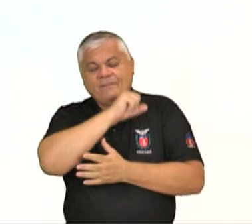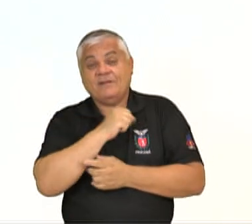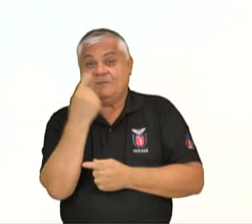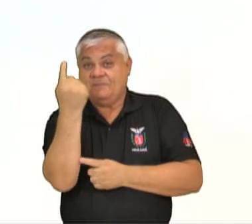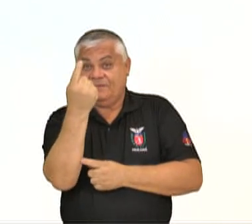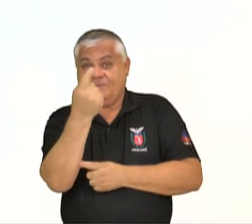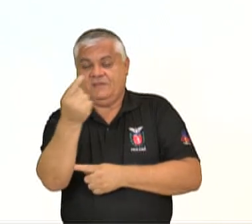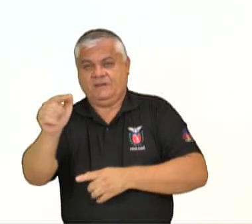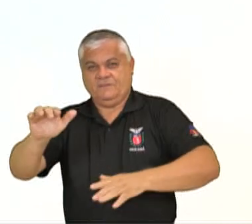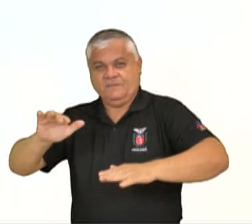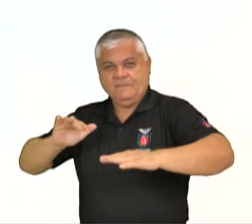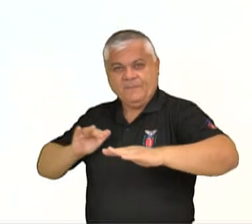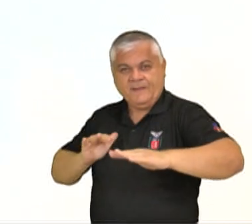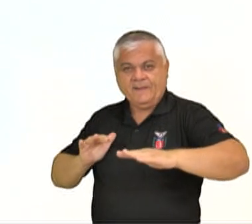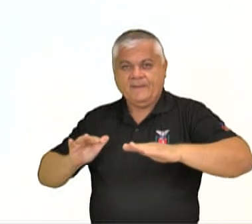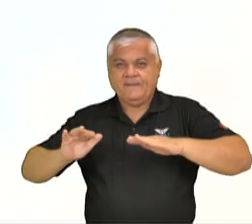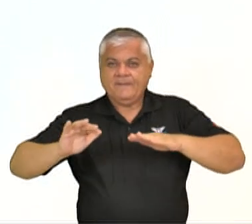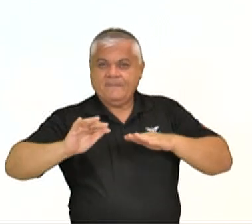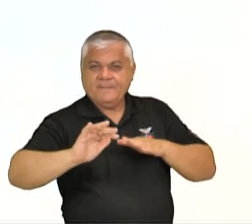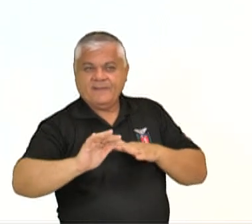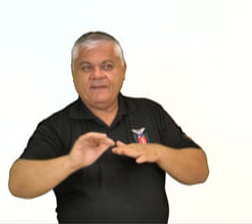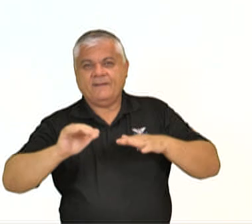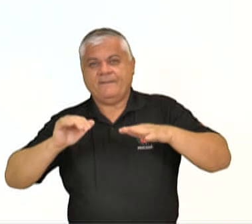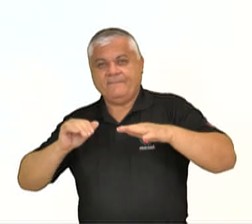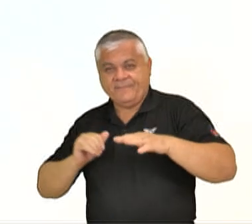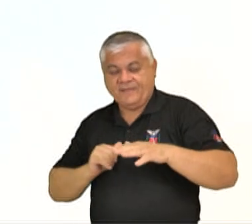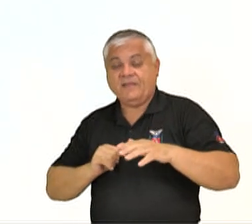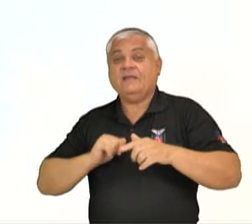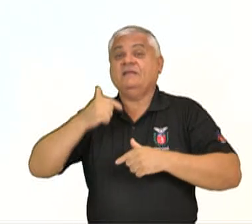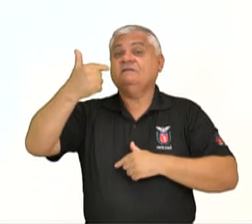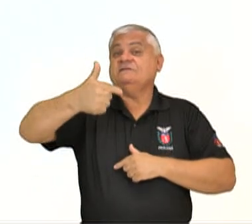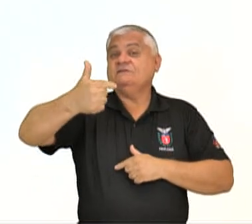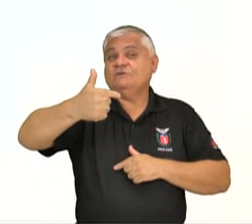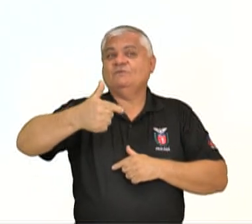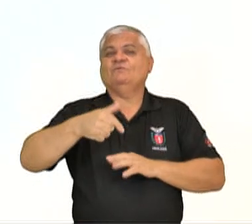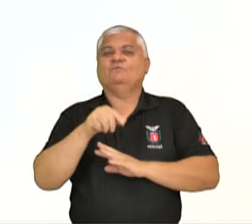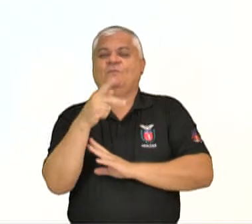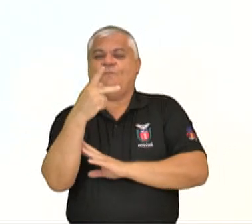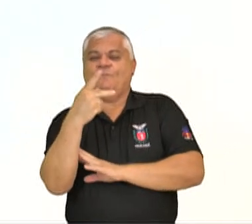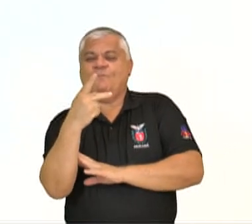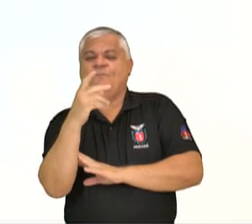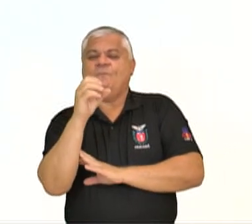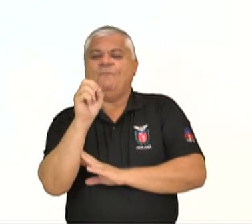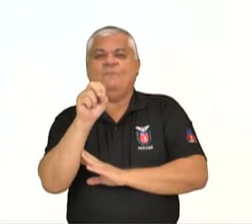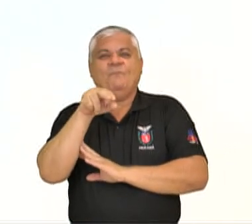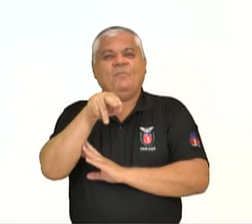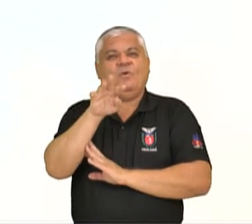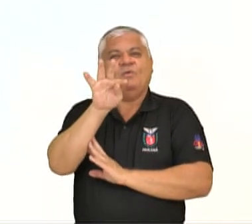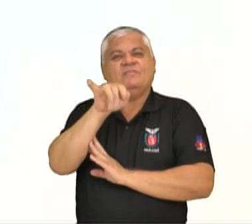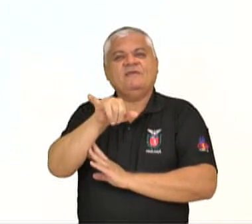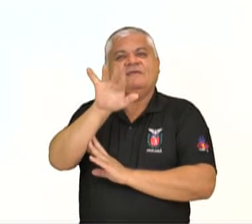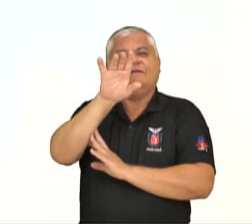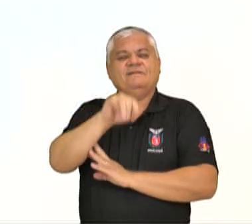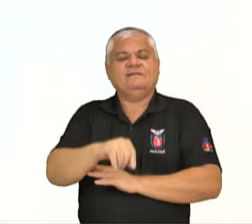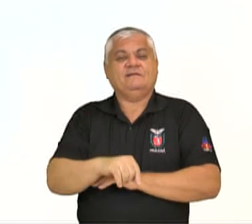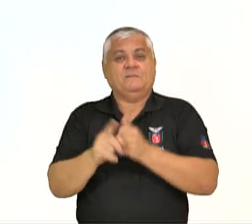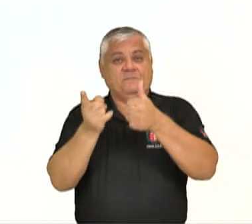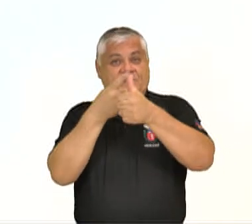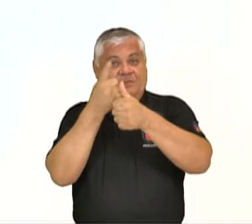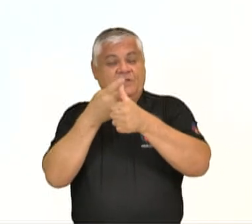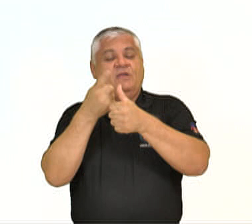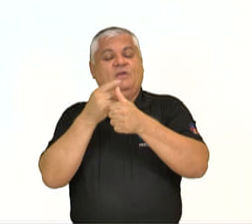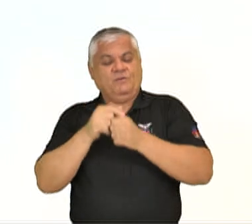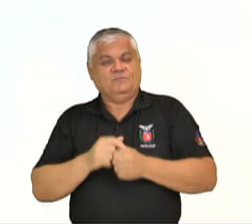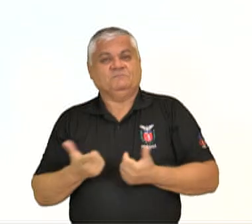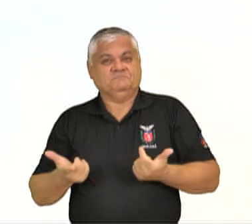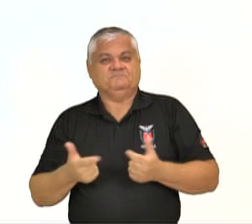e aprende a ponteira logo em seguida. Vamos dizer, é o primeiro golpe, né, que a gente aprende quando está iniciando no treino